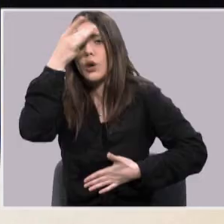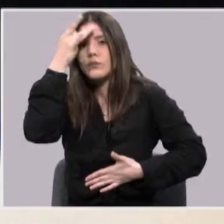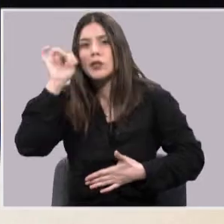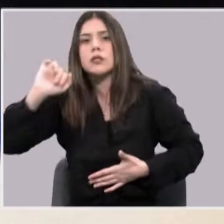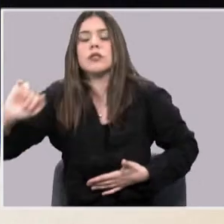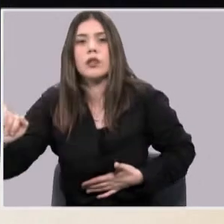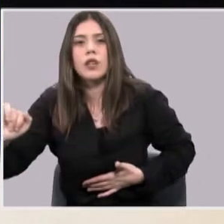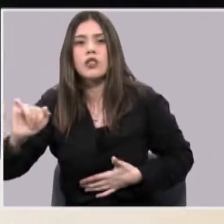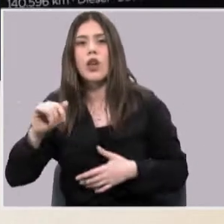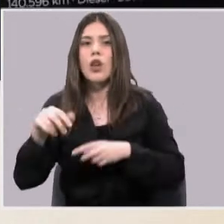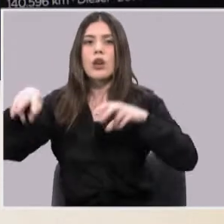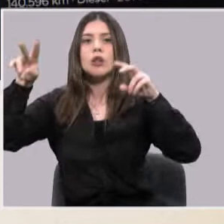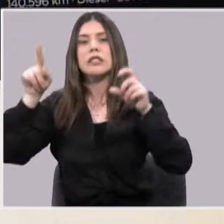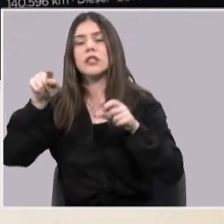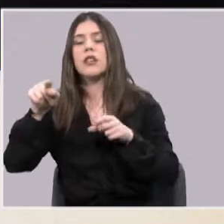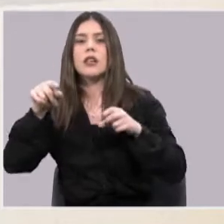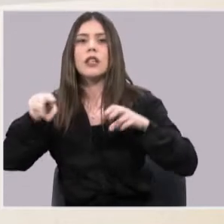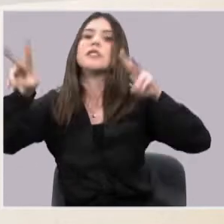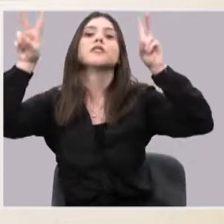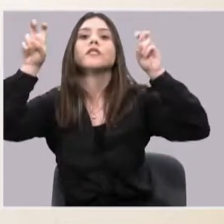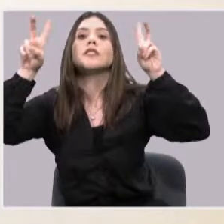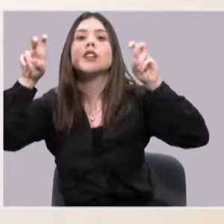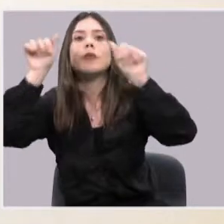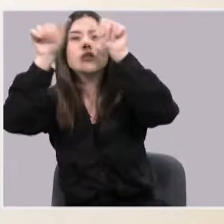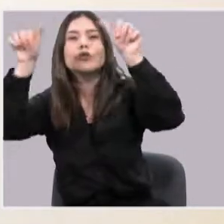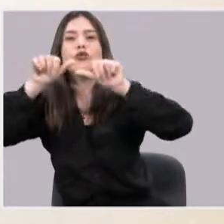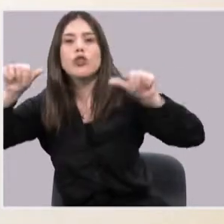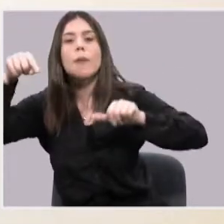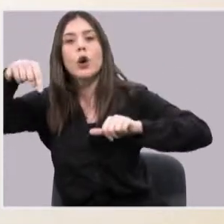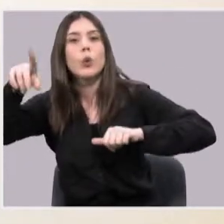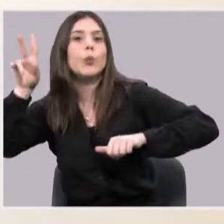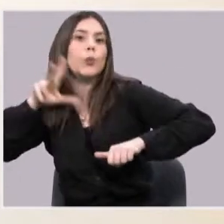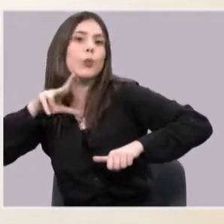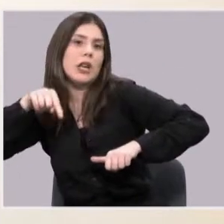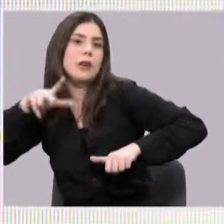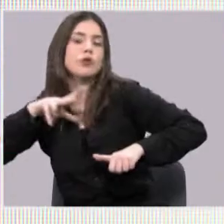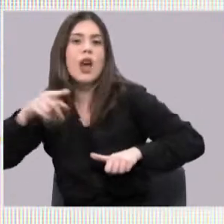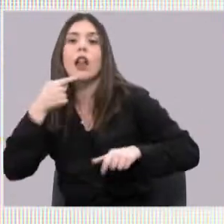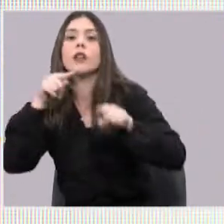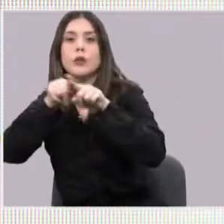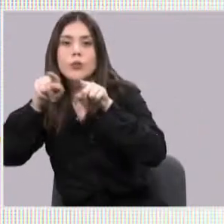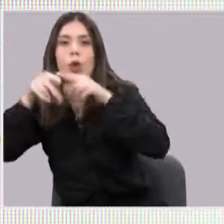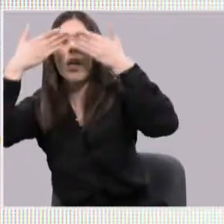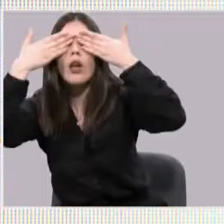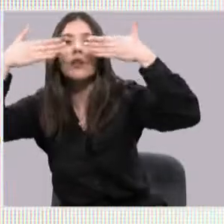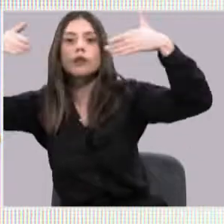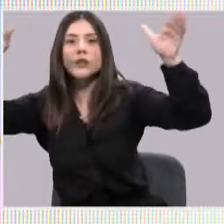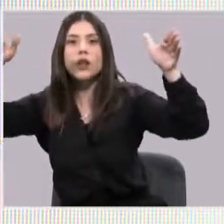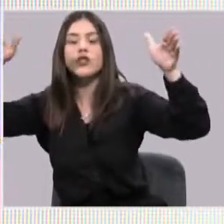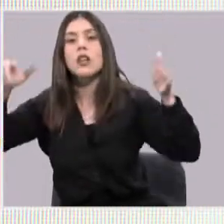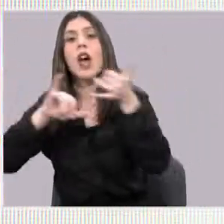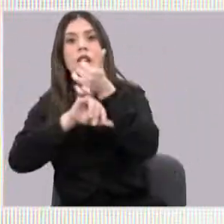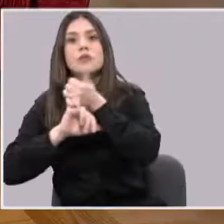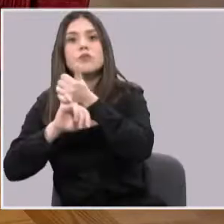disseminar mensagens de populismo, mensagens que colocam em causa o sistema tal qual o conhecemos, colocam em causa os políticos, a democracia,